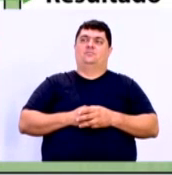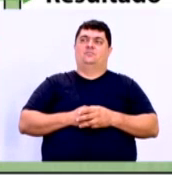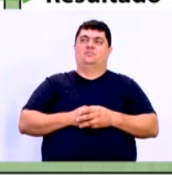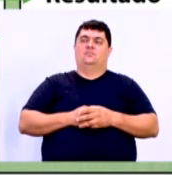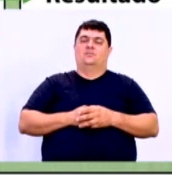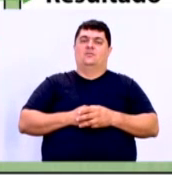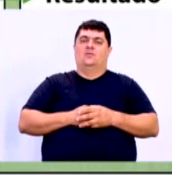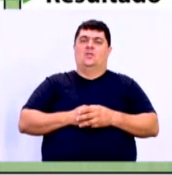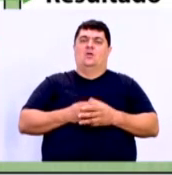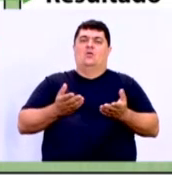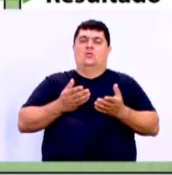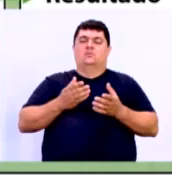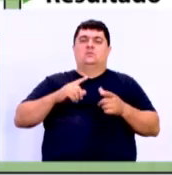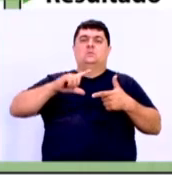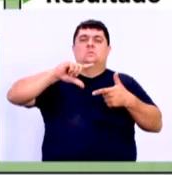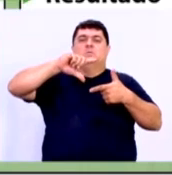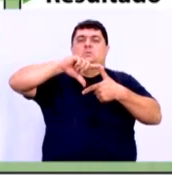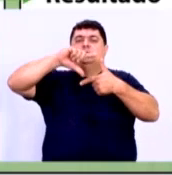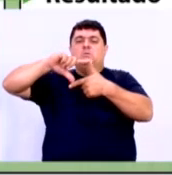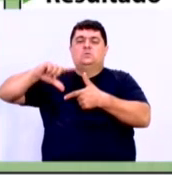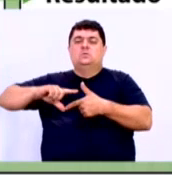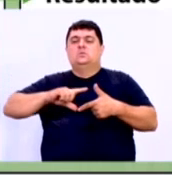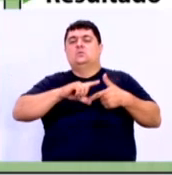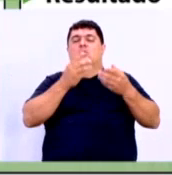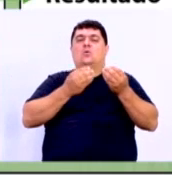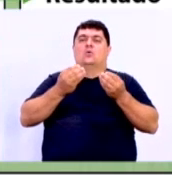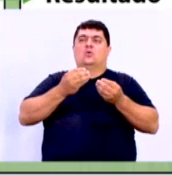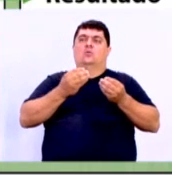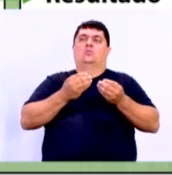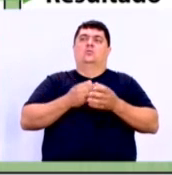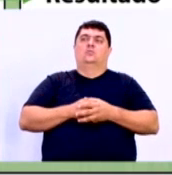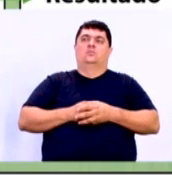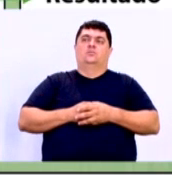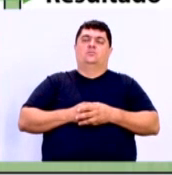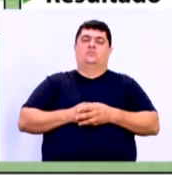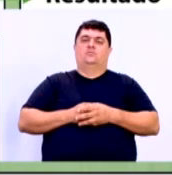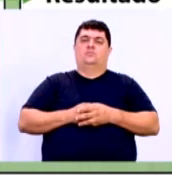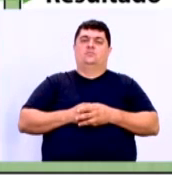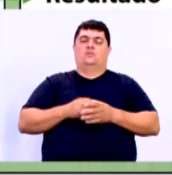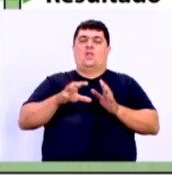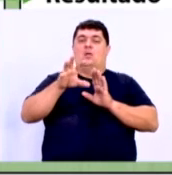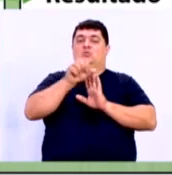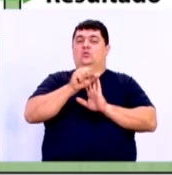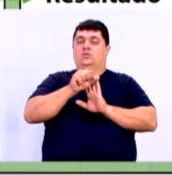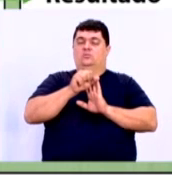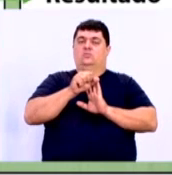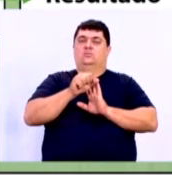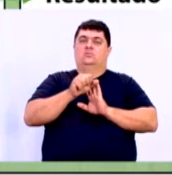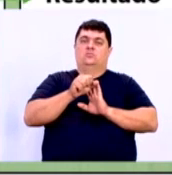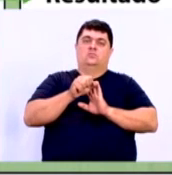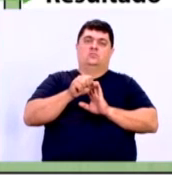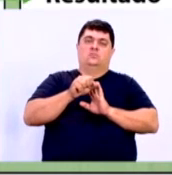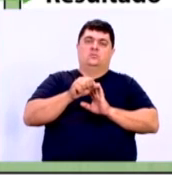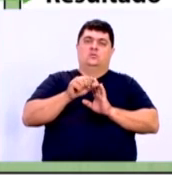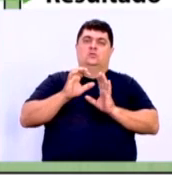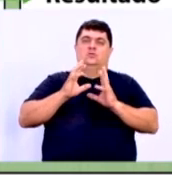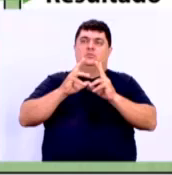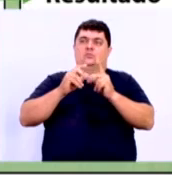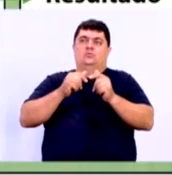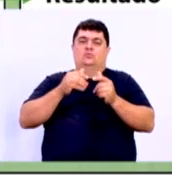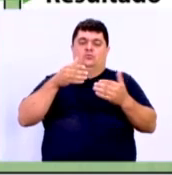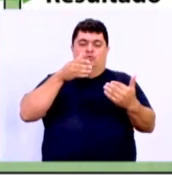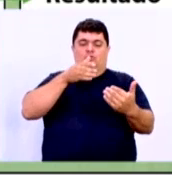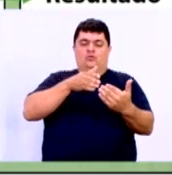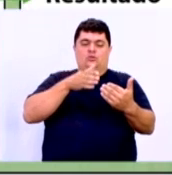esquema básico para o custo por absorção? Lembra que eu falei? Envolve todos os custos, diretos e